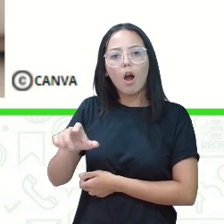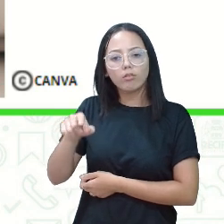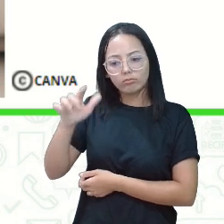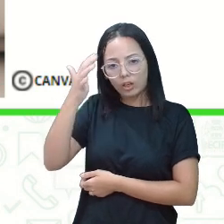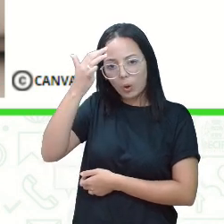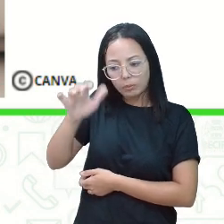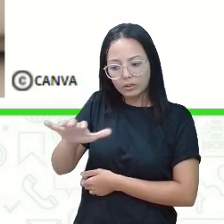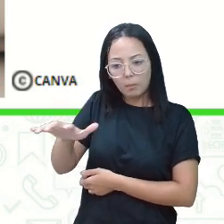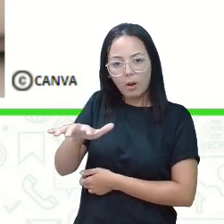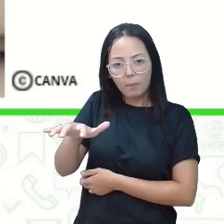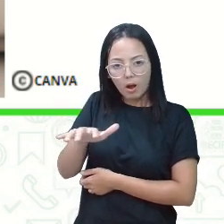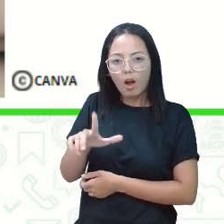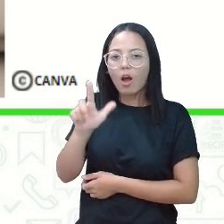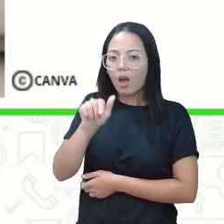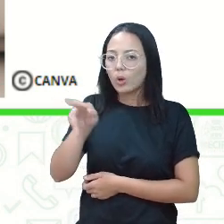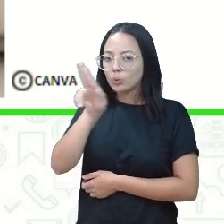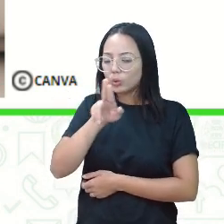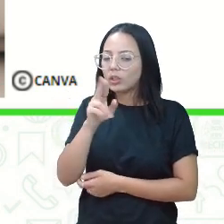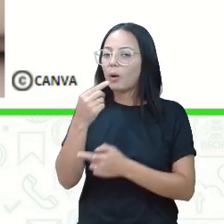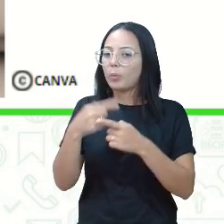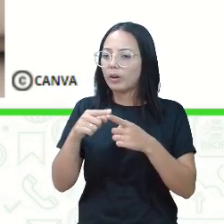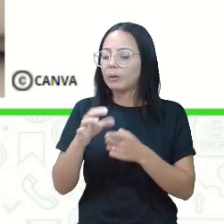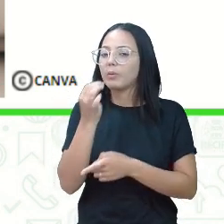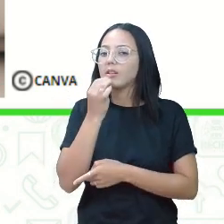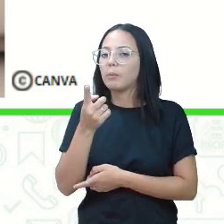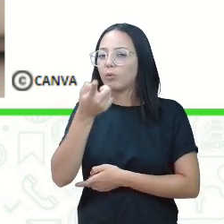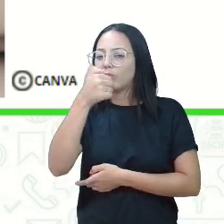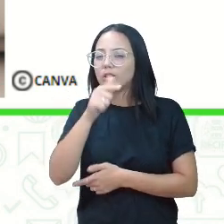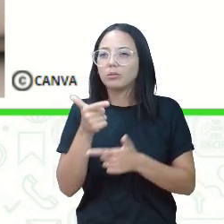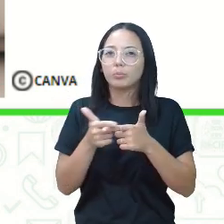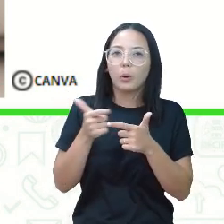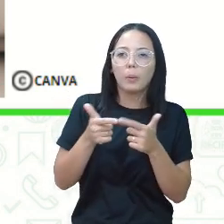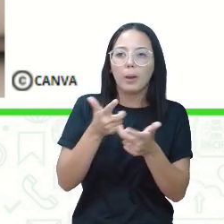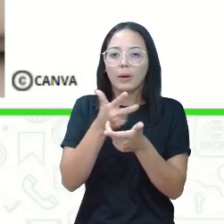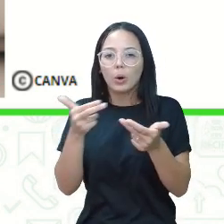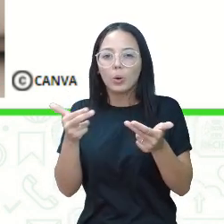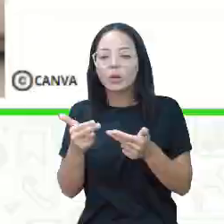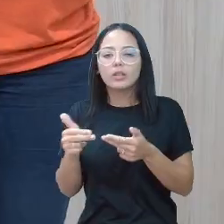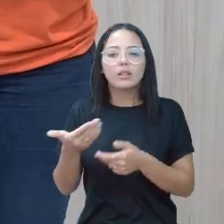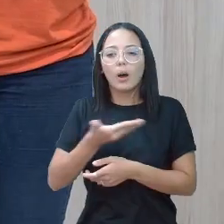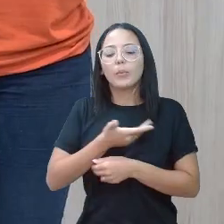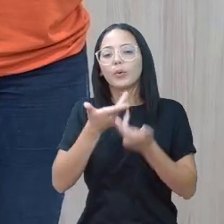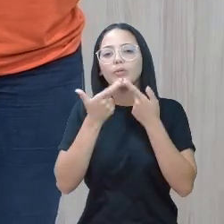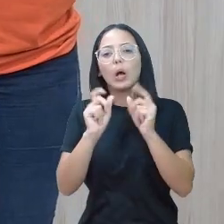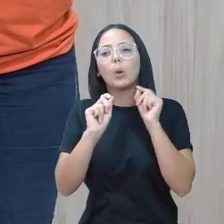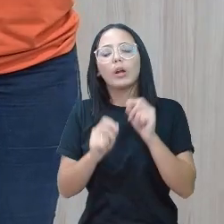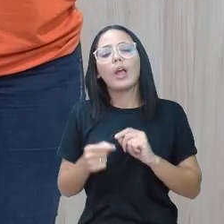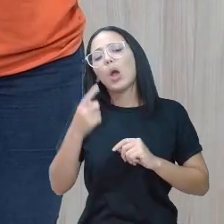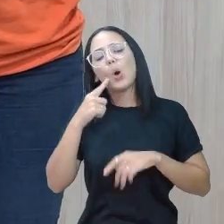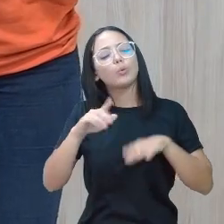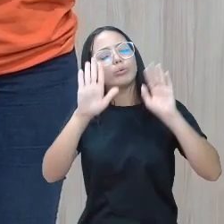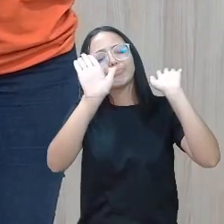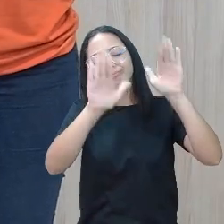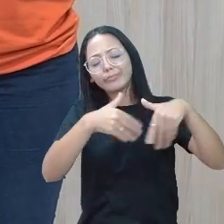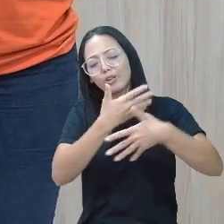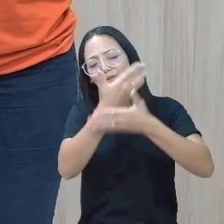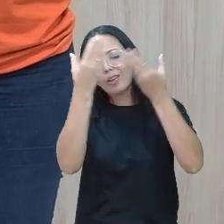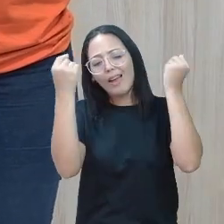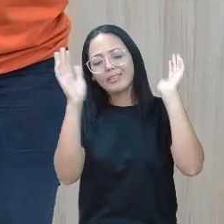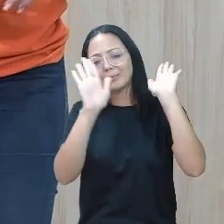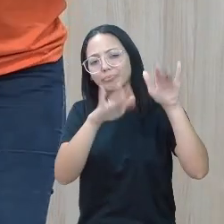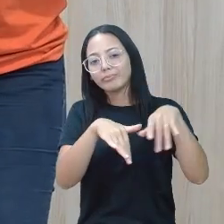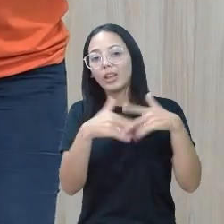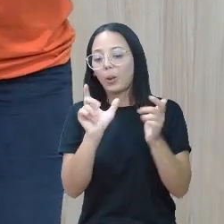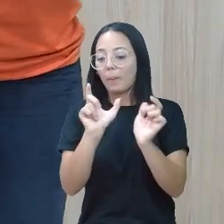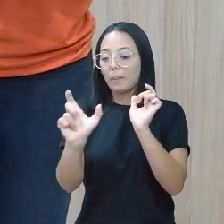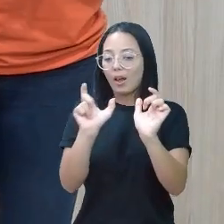do mouse, né? Muitas vezes vocês estão com algum problema, alguma coisa, o que é que o colega diz? Menino, deleta isso, esquece, né? Então,